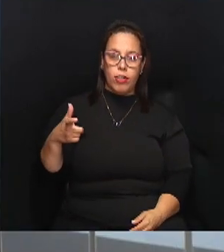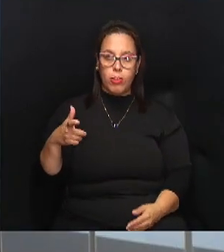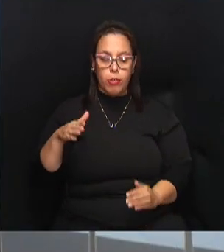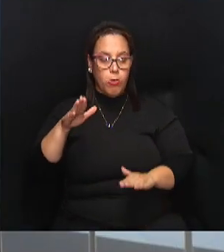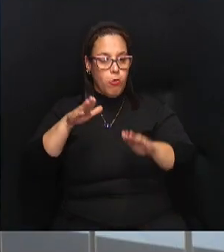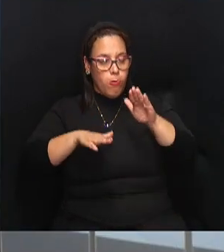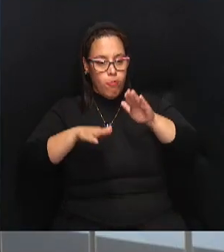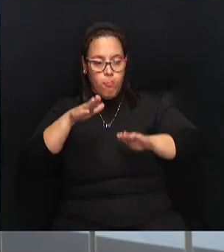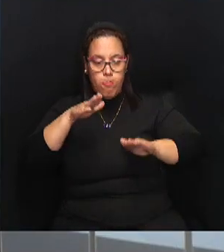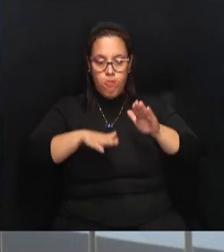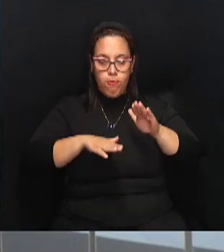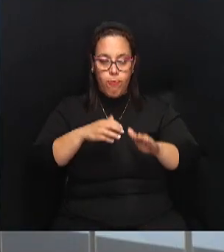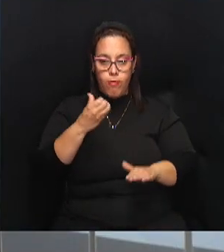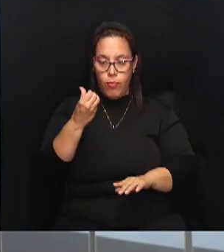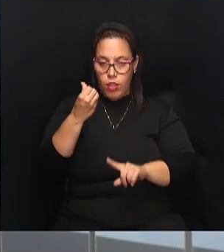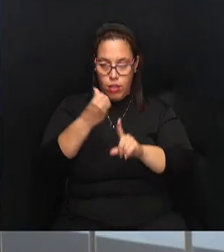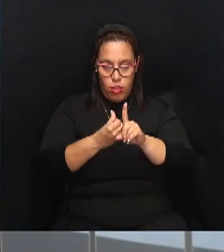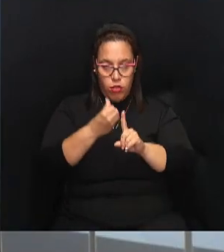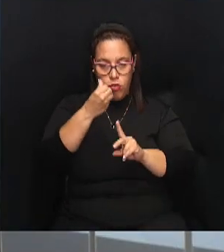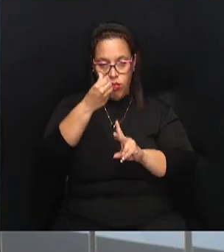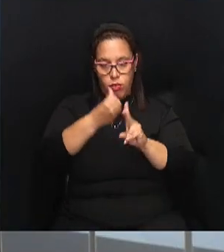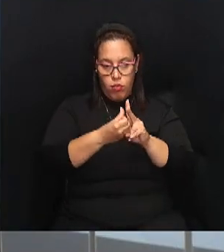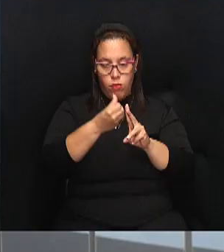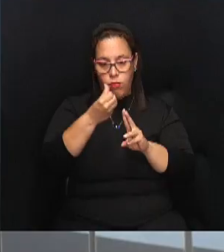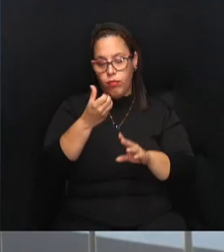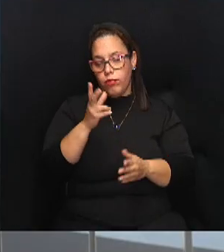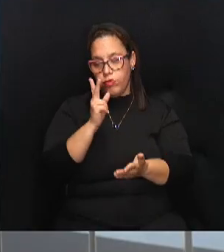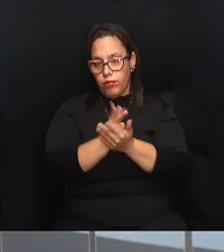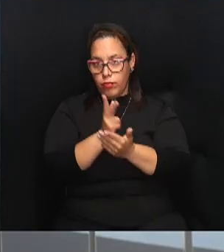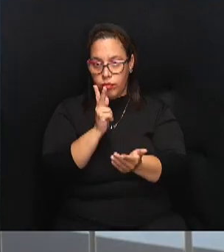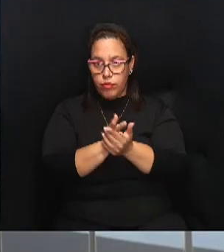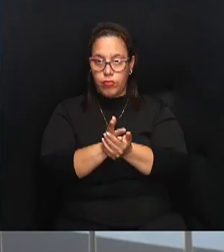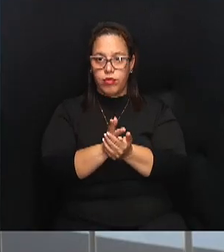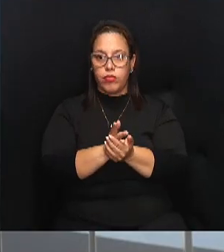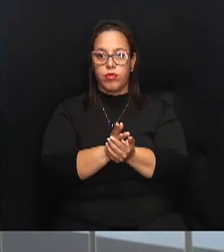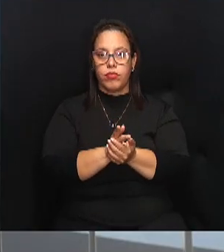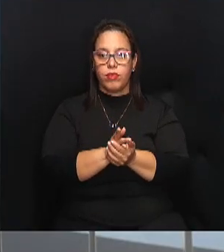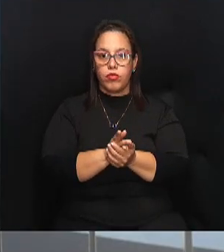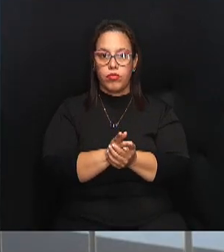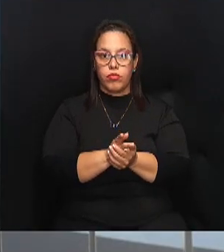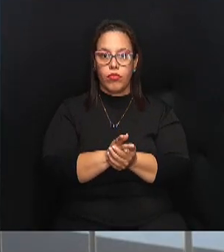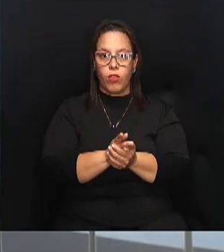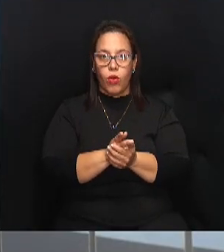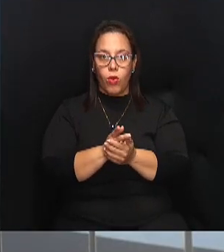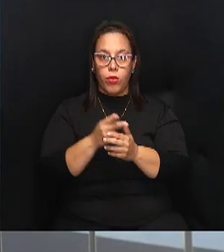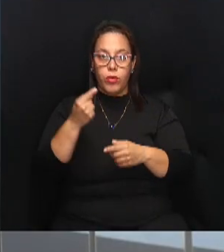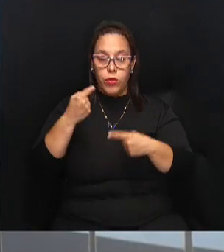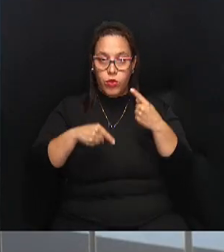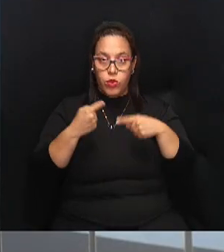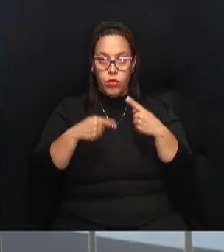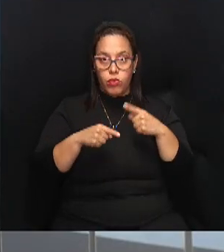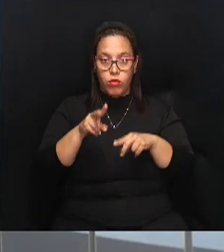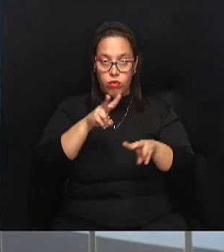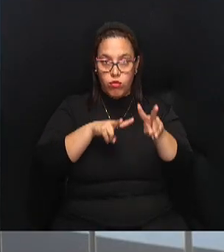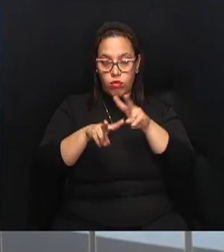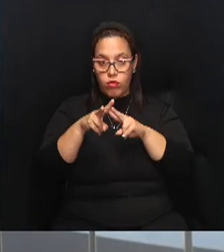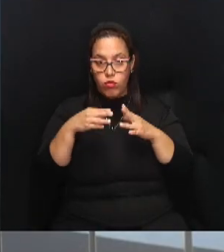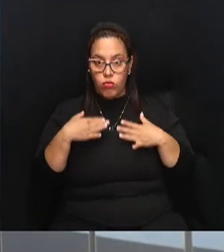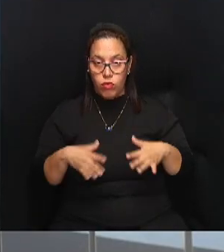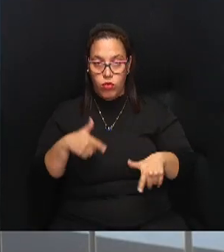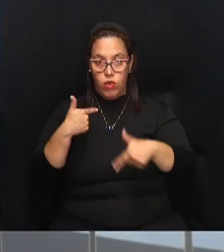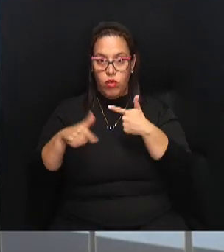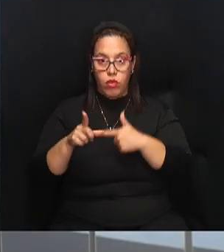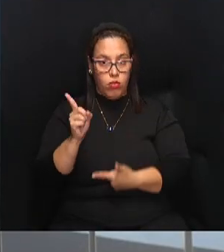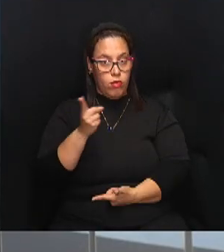nivelamento que é feito cada 6 meses, então sempre está sob instrução e verificando qual a condição dele de trabalho.